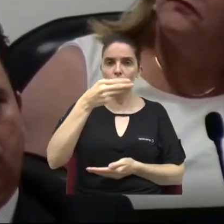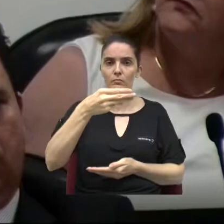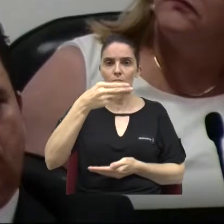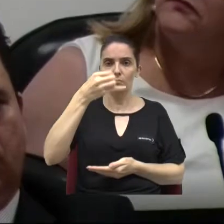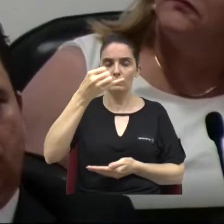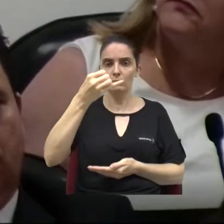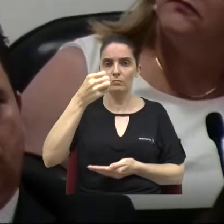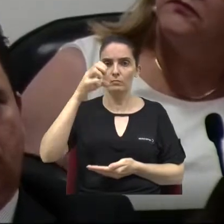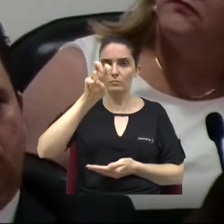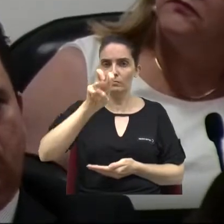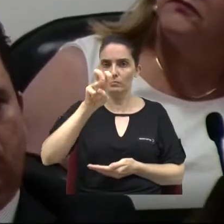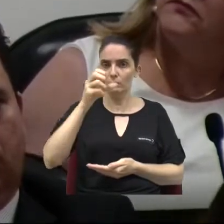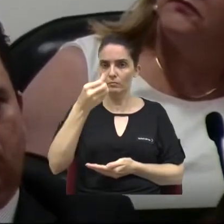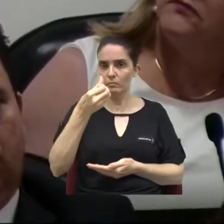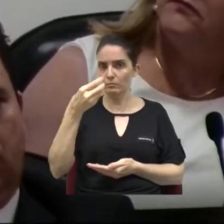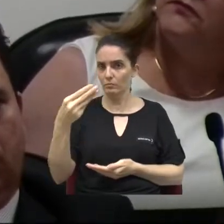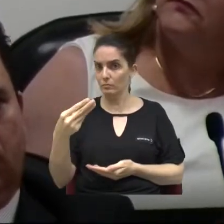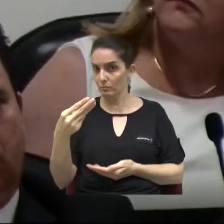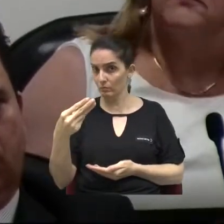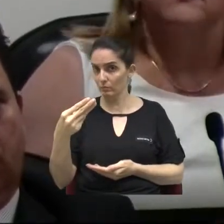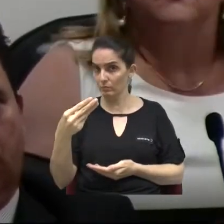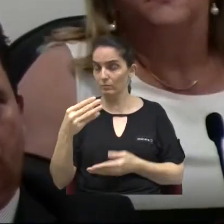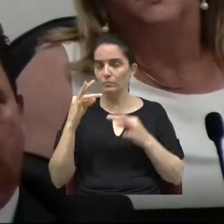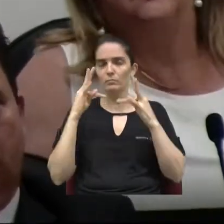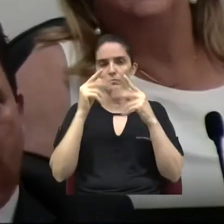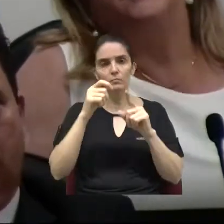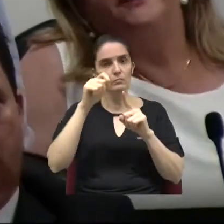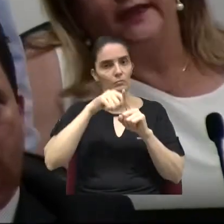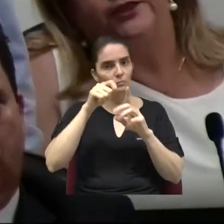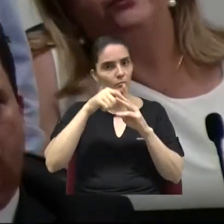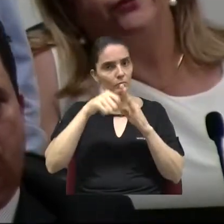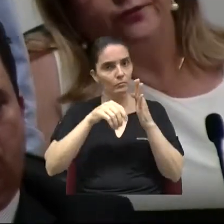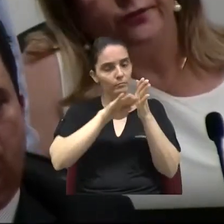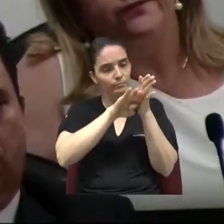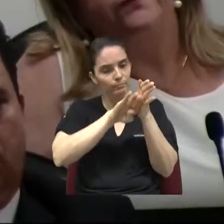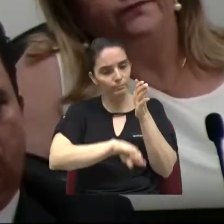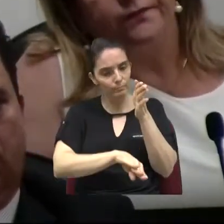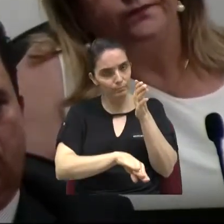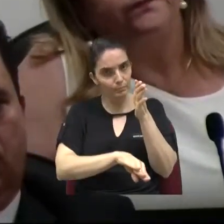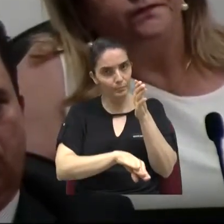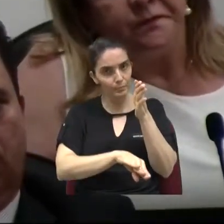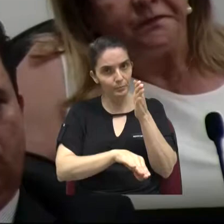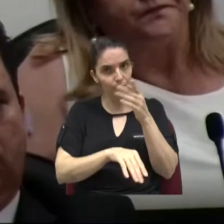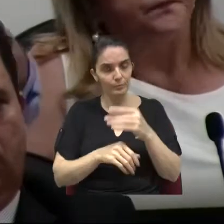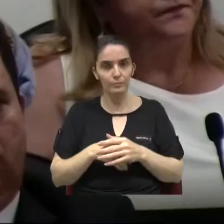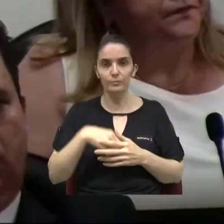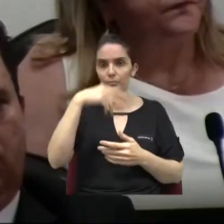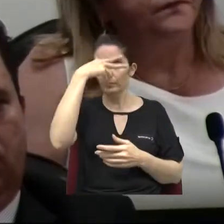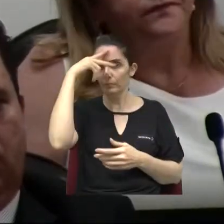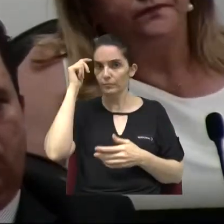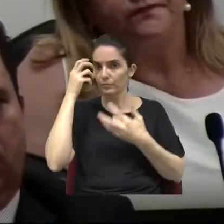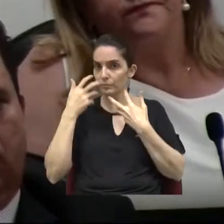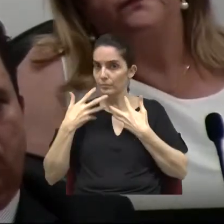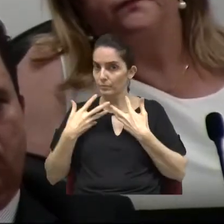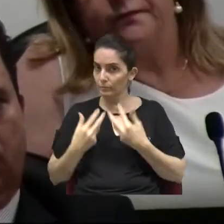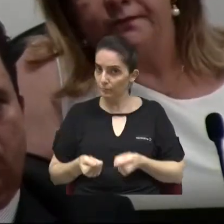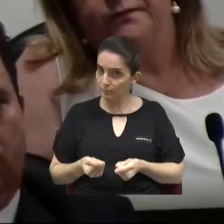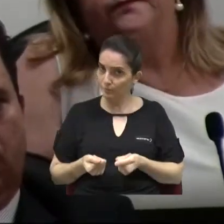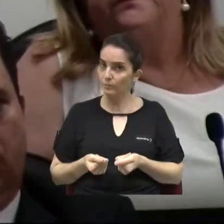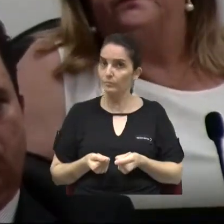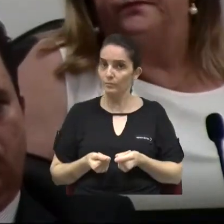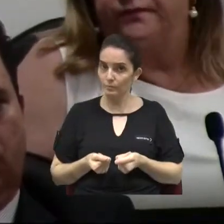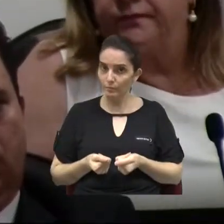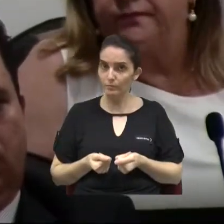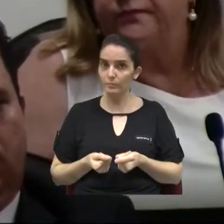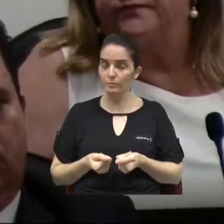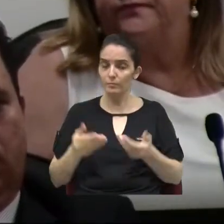4.363.000. Então, praticamente todos os meses tem fechado negativo. Então, a Prefeitura assumiu esse compromisso. Nós